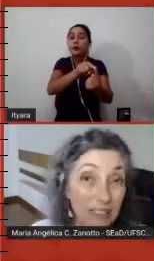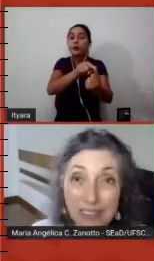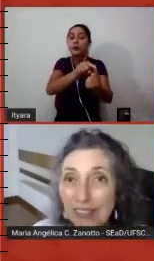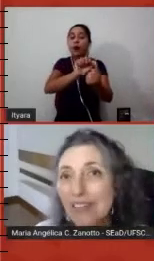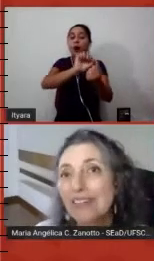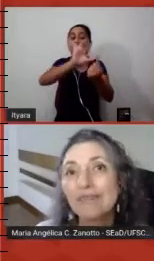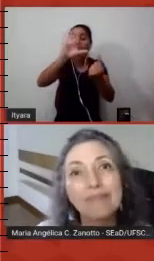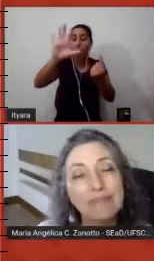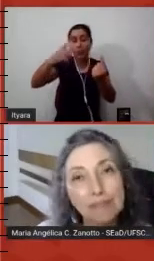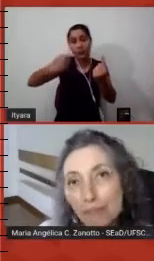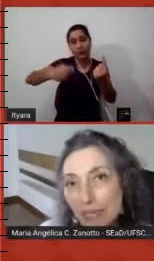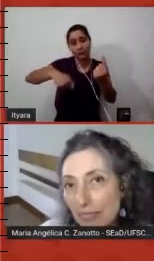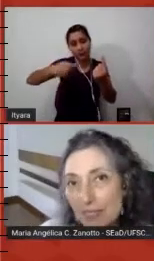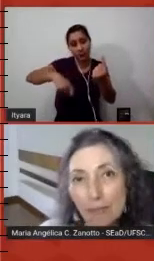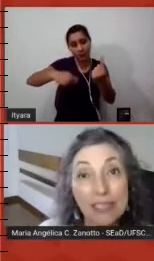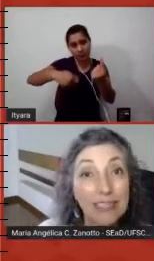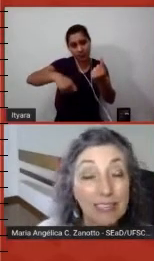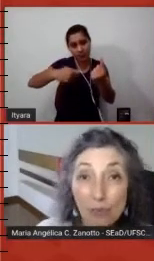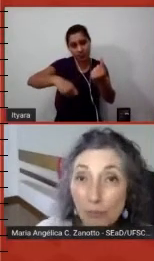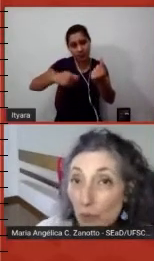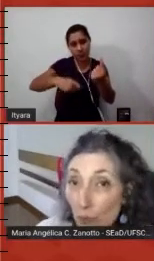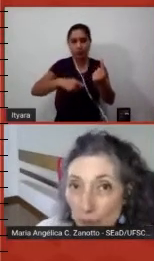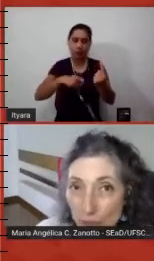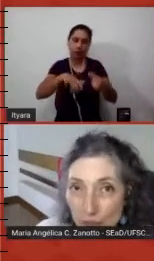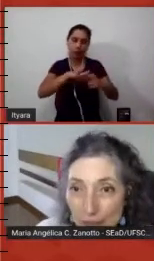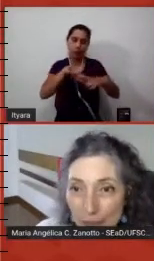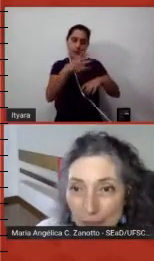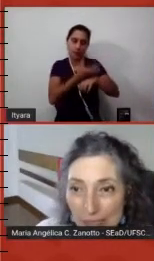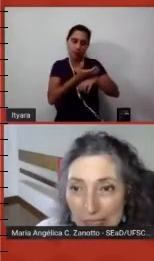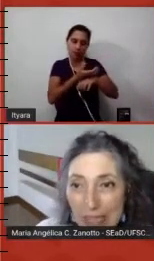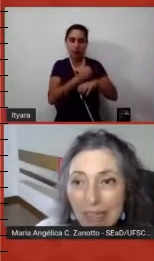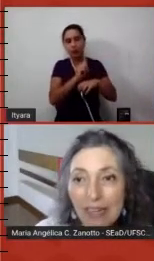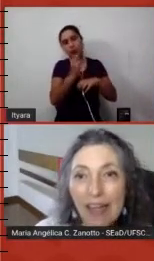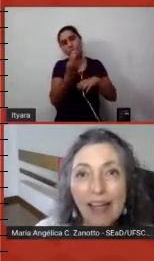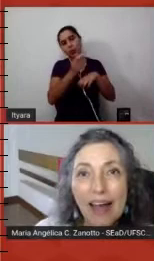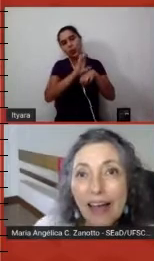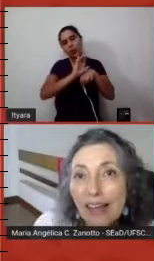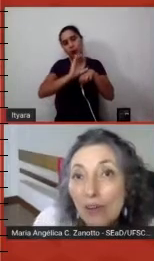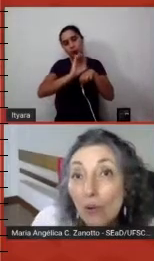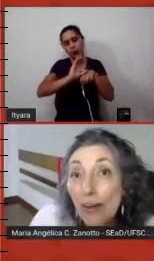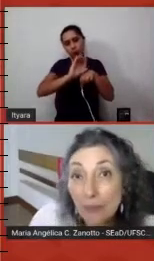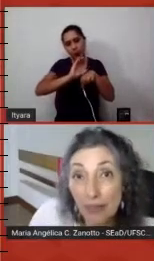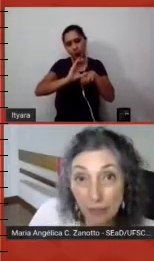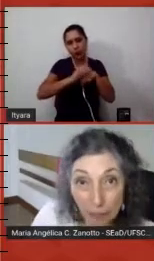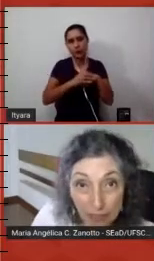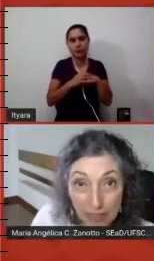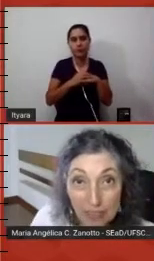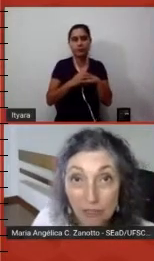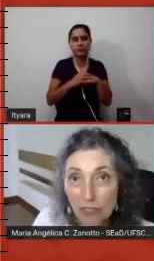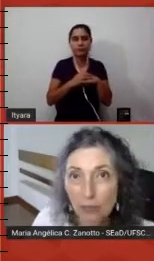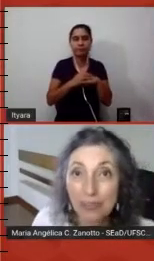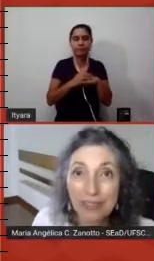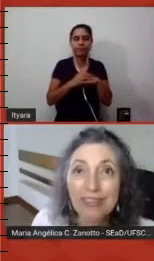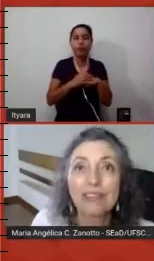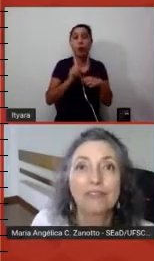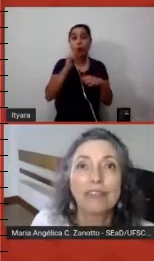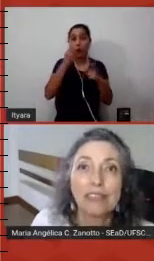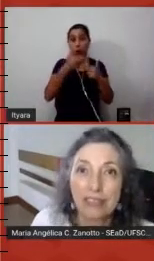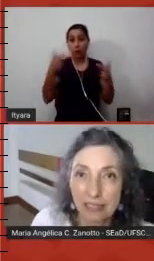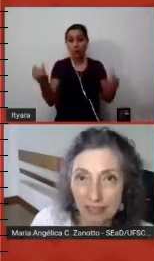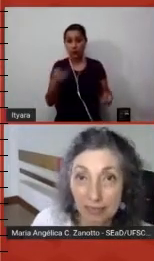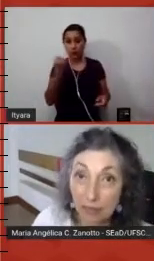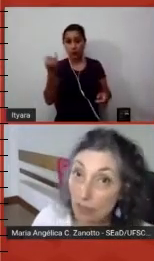quer alcançar pela disciplina ou pelo curso. Aí, um aspecto importante é você obter